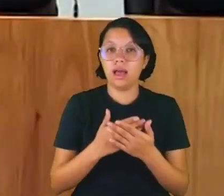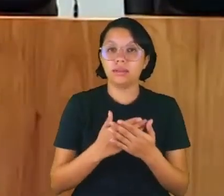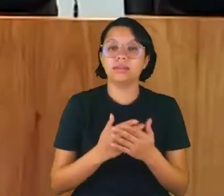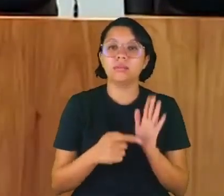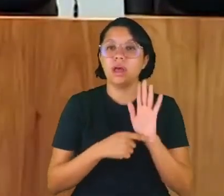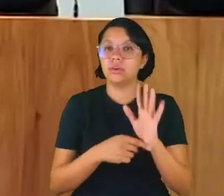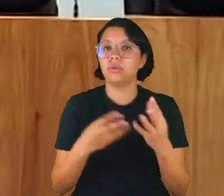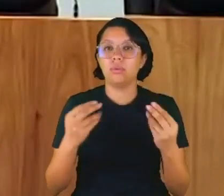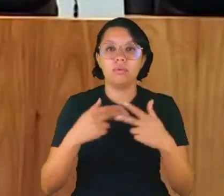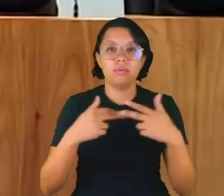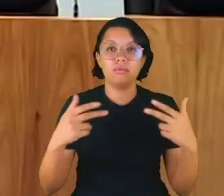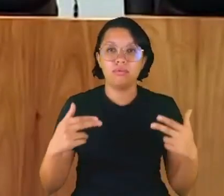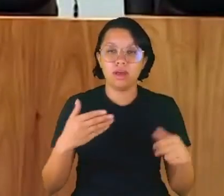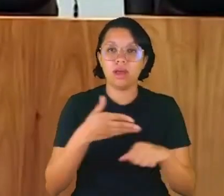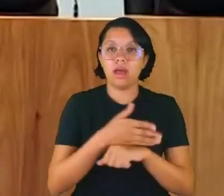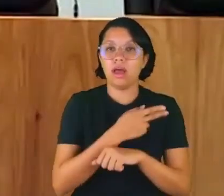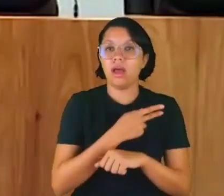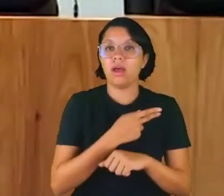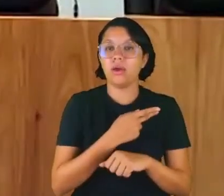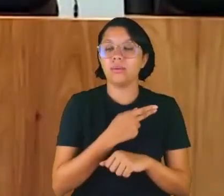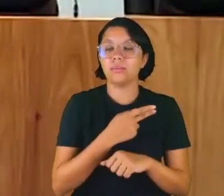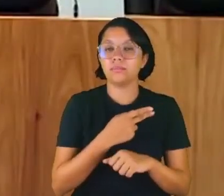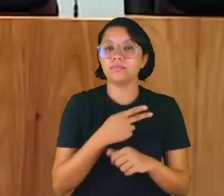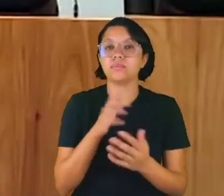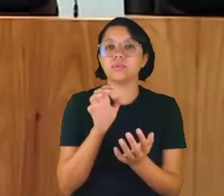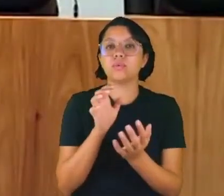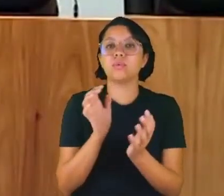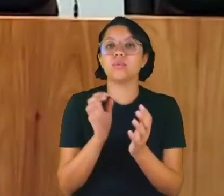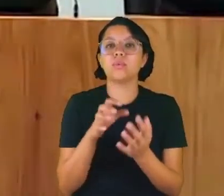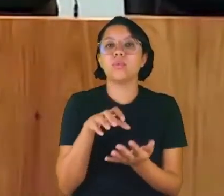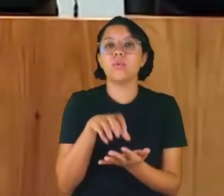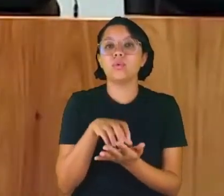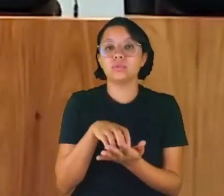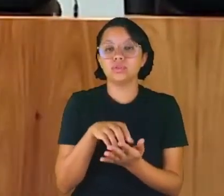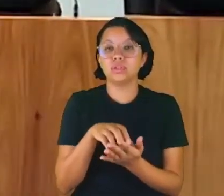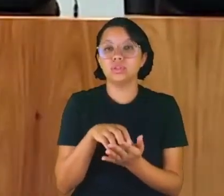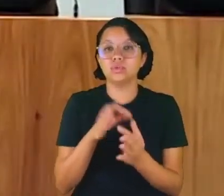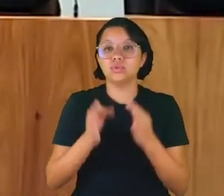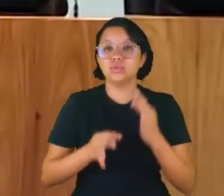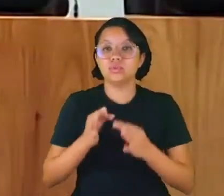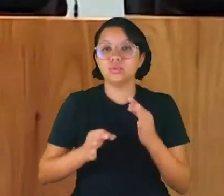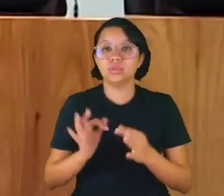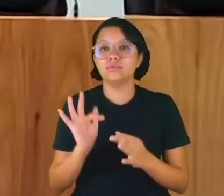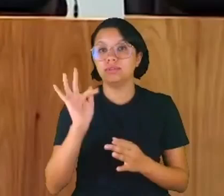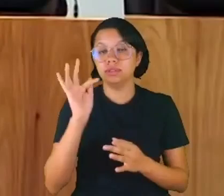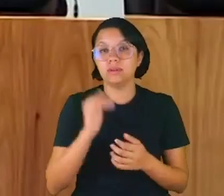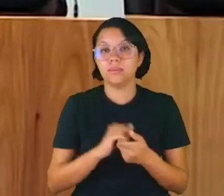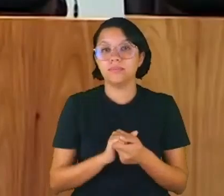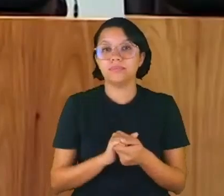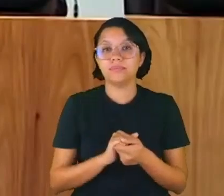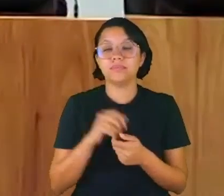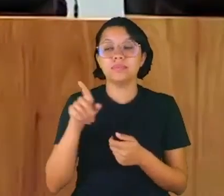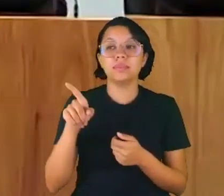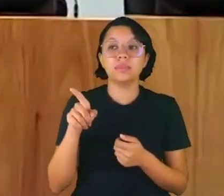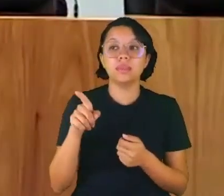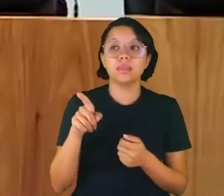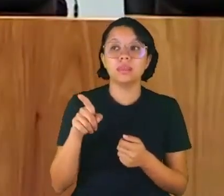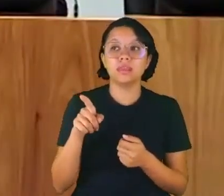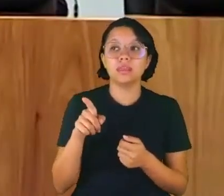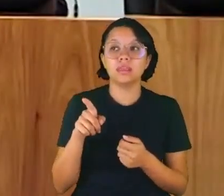mais diversas. Integra, como disse o presidente, o Conselho da Justiça Federal. Ele